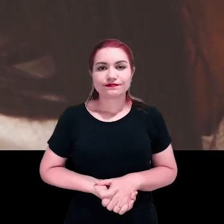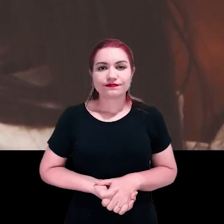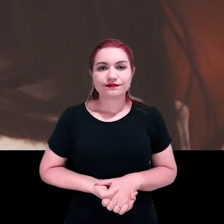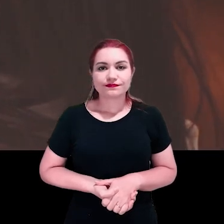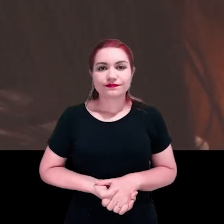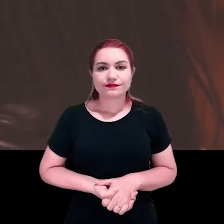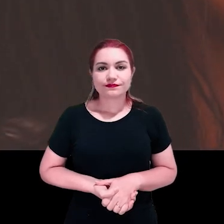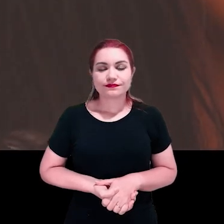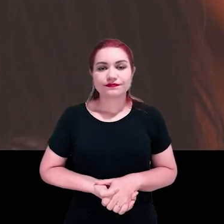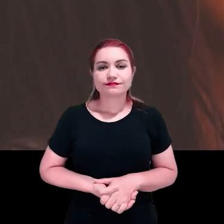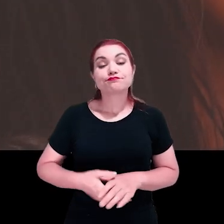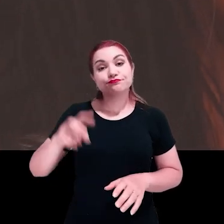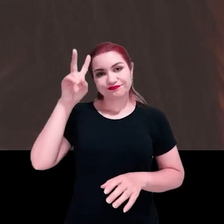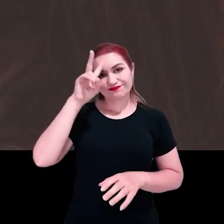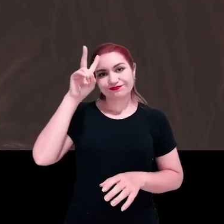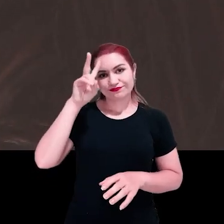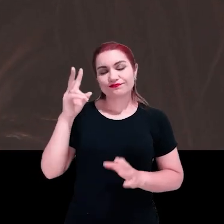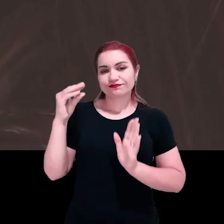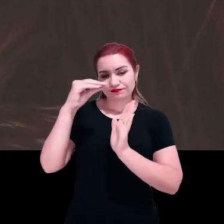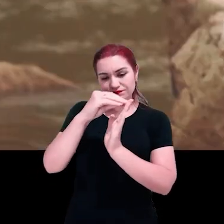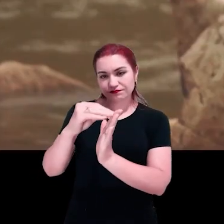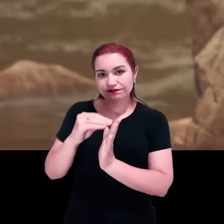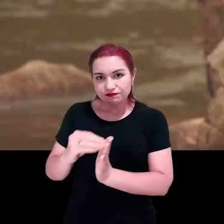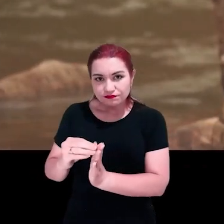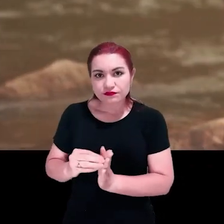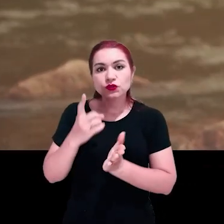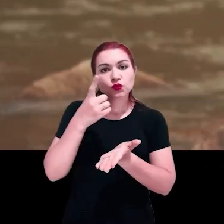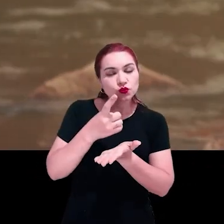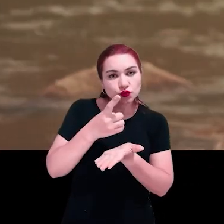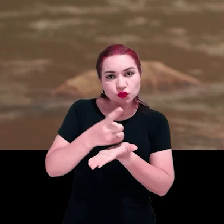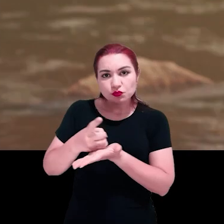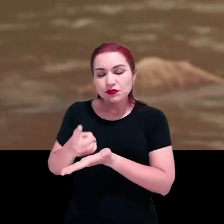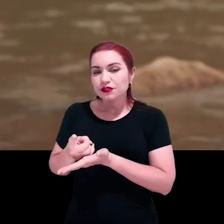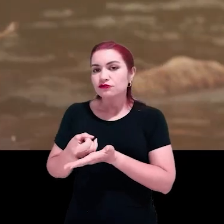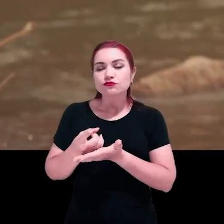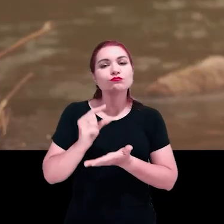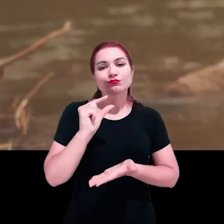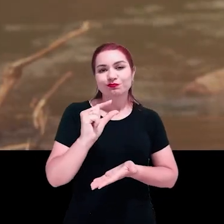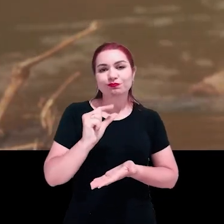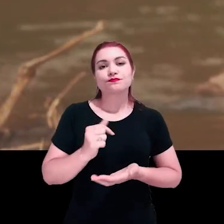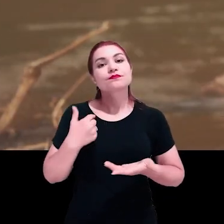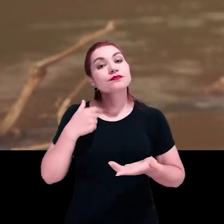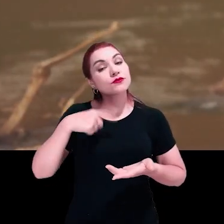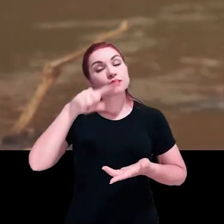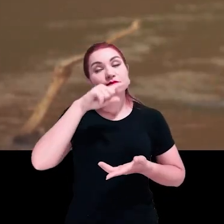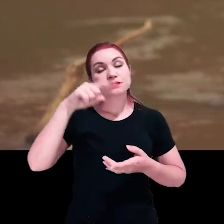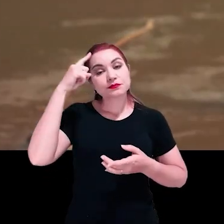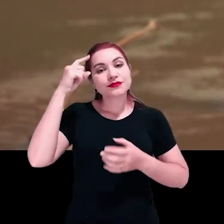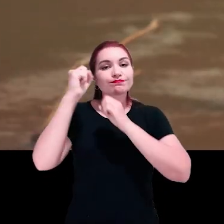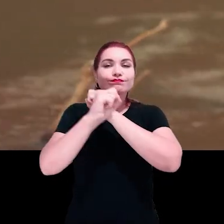levemente para trás. Os relatos não tem mais documento nenhum, então é o que nós podemos imaginar. E aí